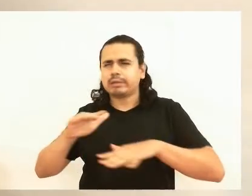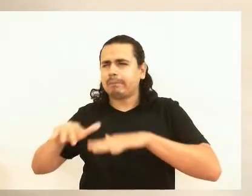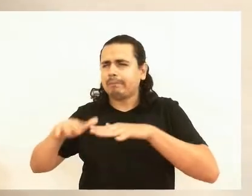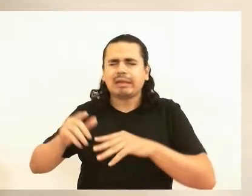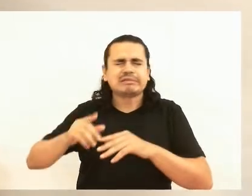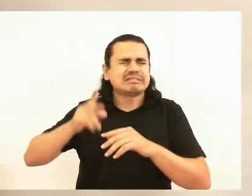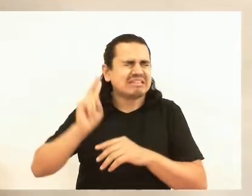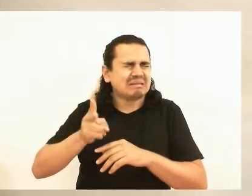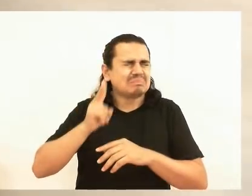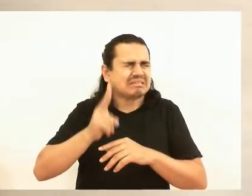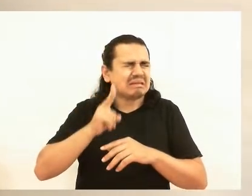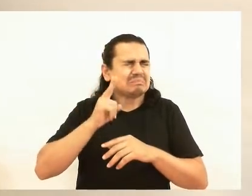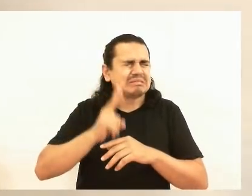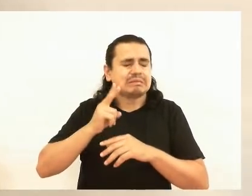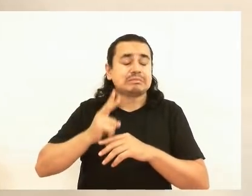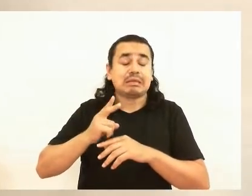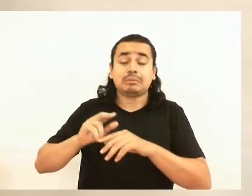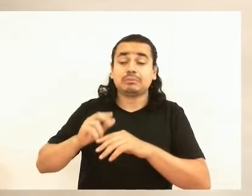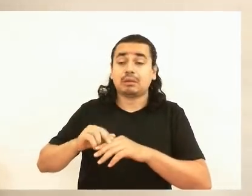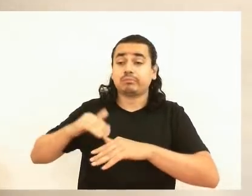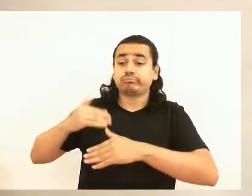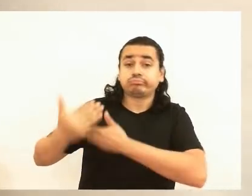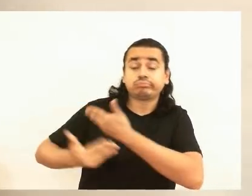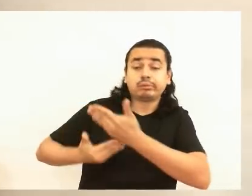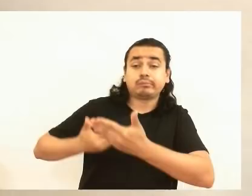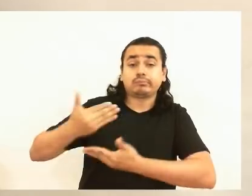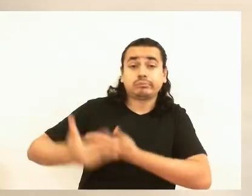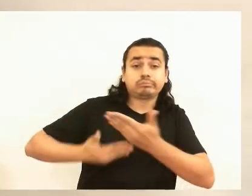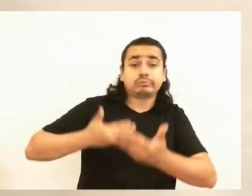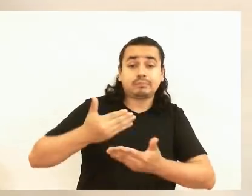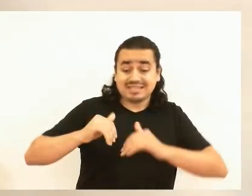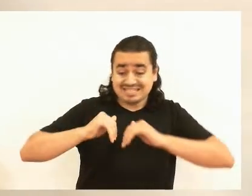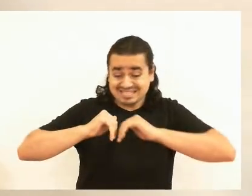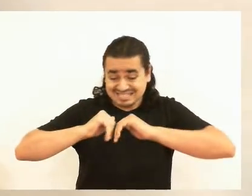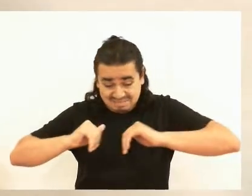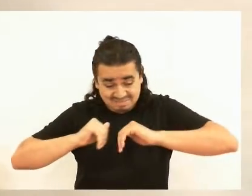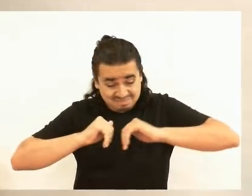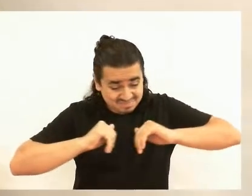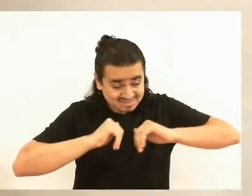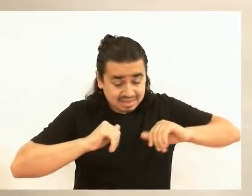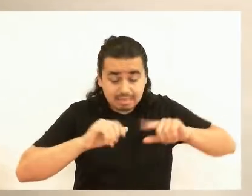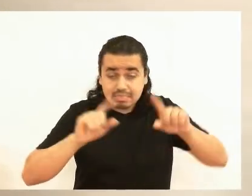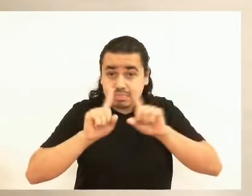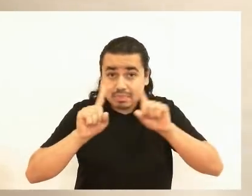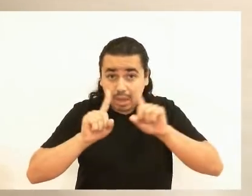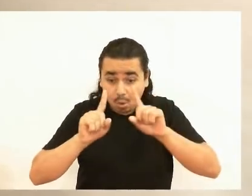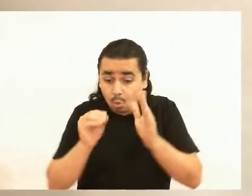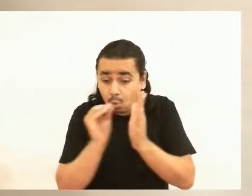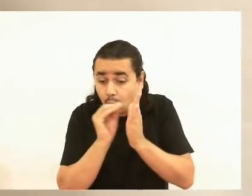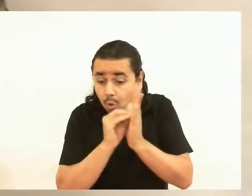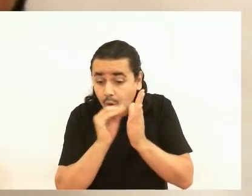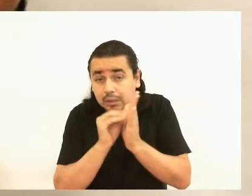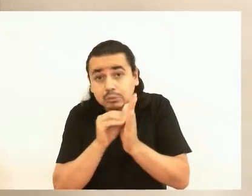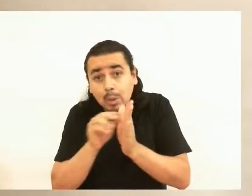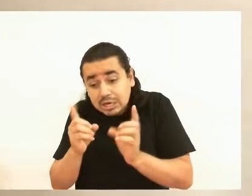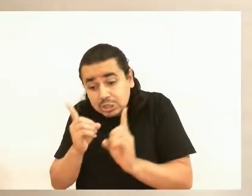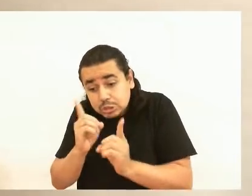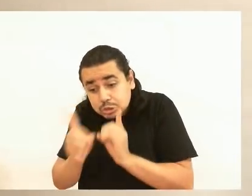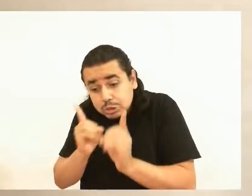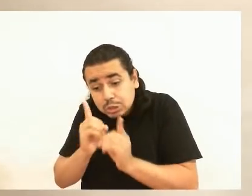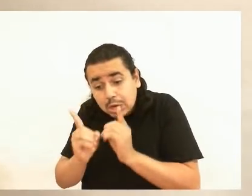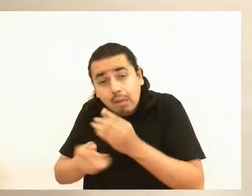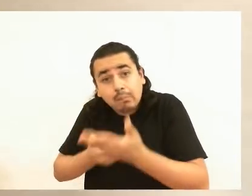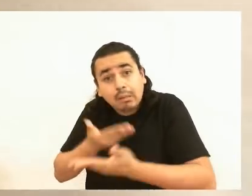o tempo inteiro a gente está nessa dinâmica e eu não estou separando ou isso ou aquilo e estou colocando numa dinâmica numa